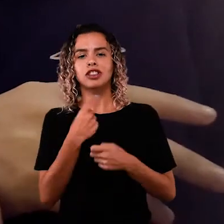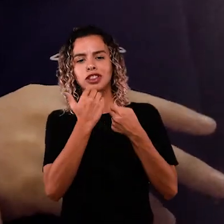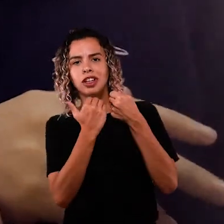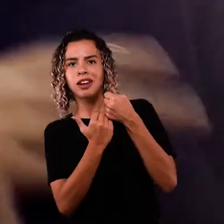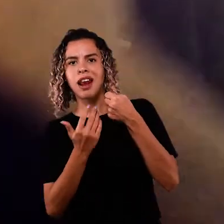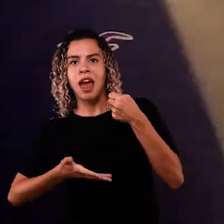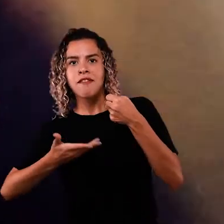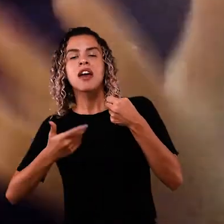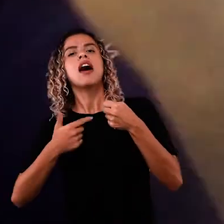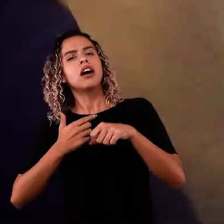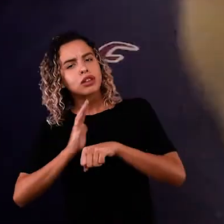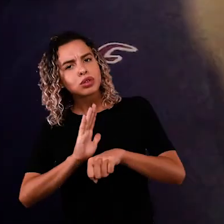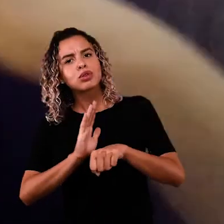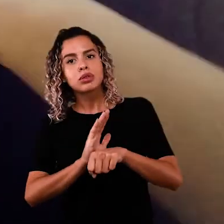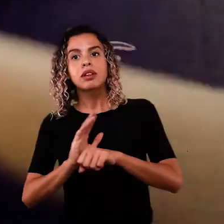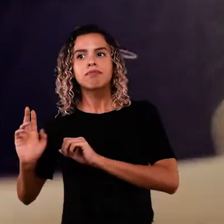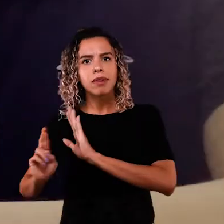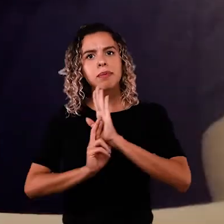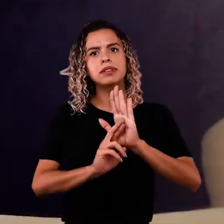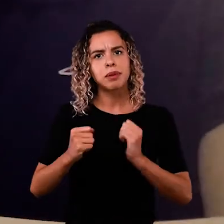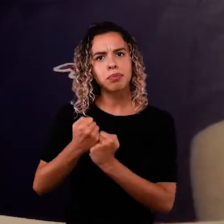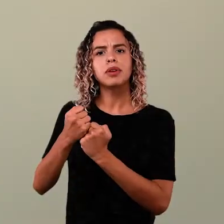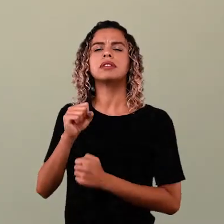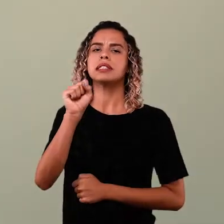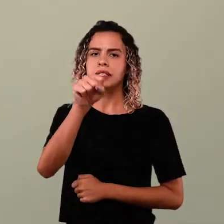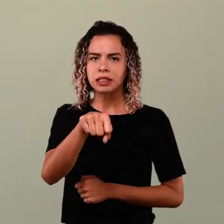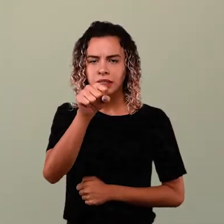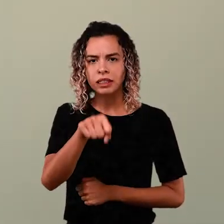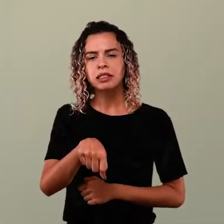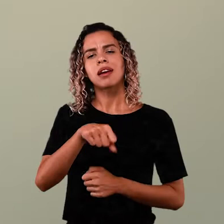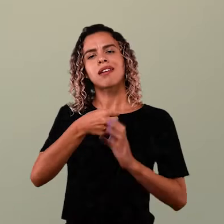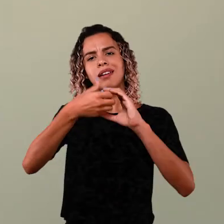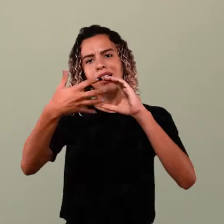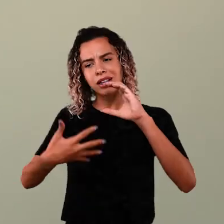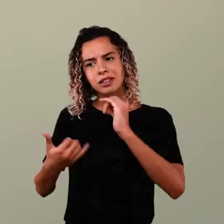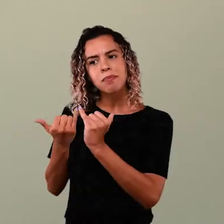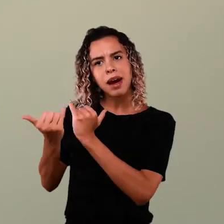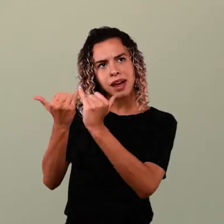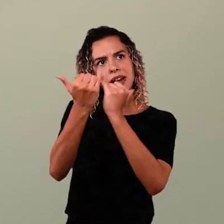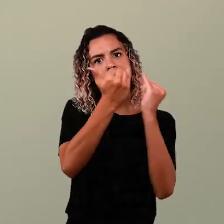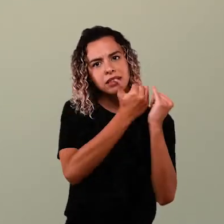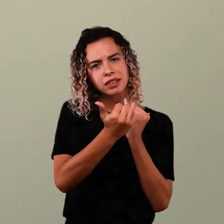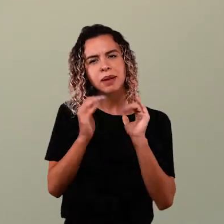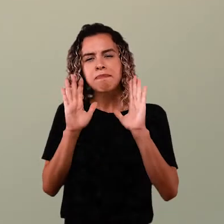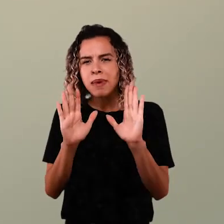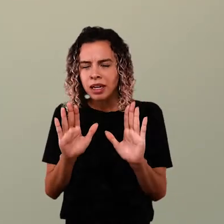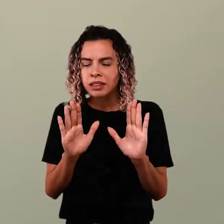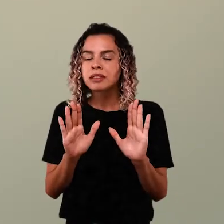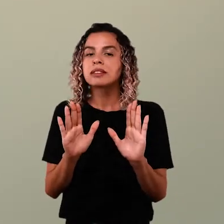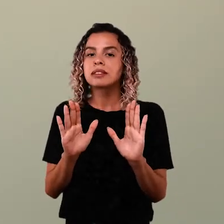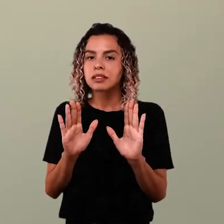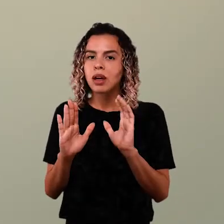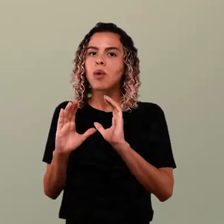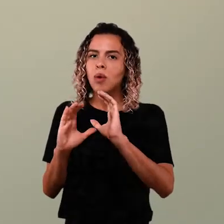grau leve, assim a gente representa os outros graus. Pedro. Sim, com certeza. São muitas características semelhantes, né? Só